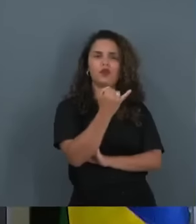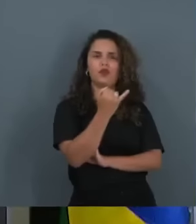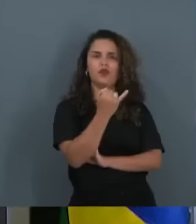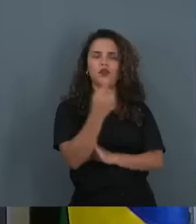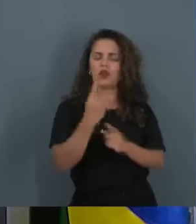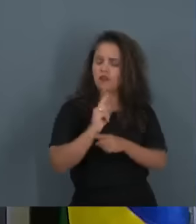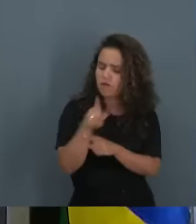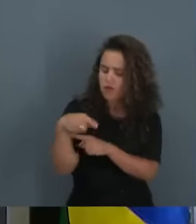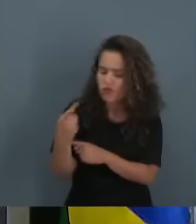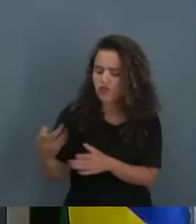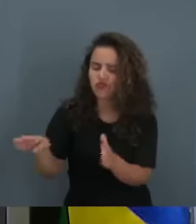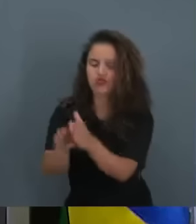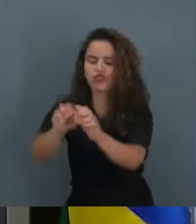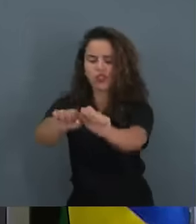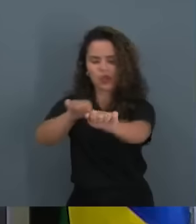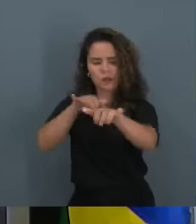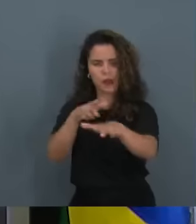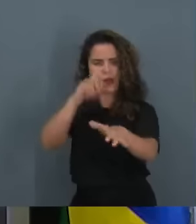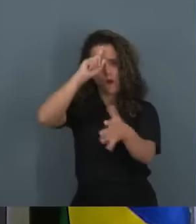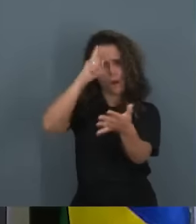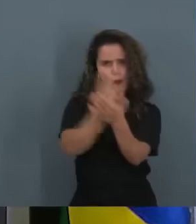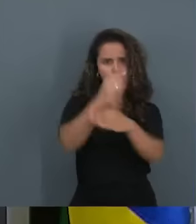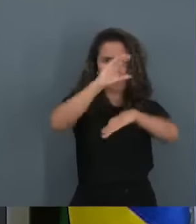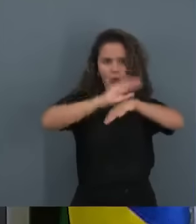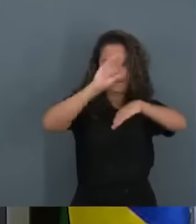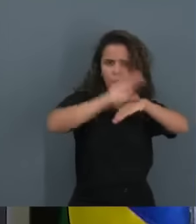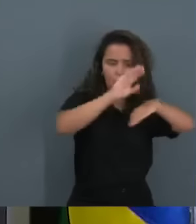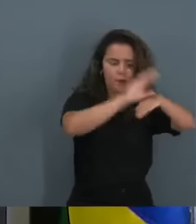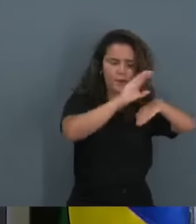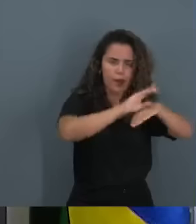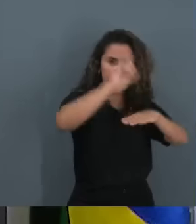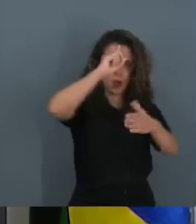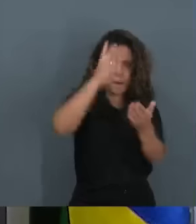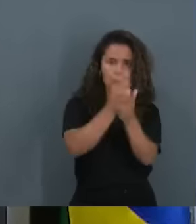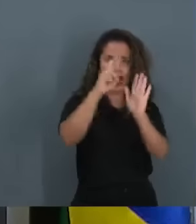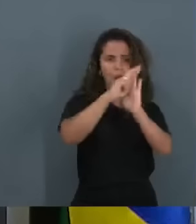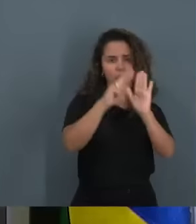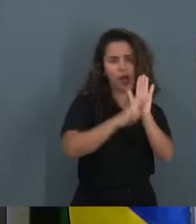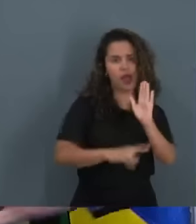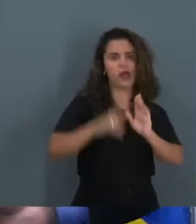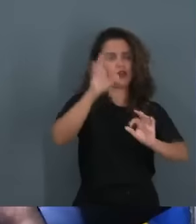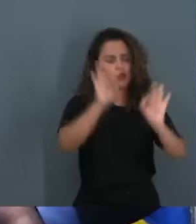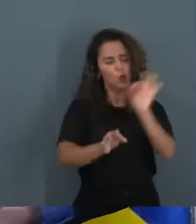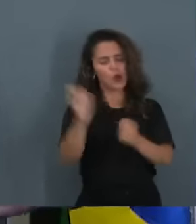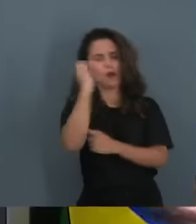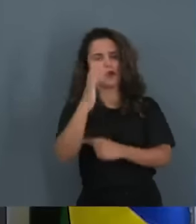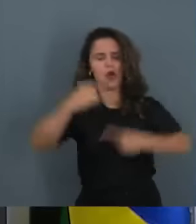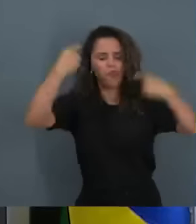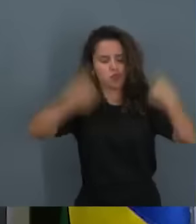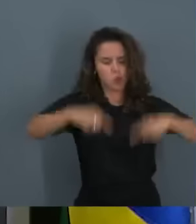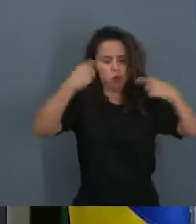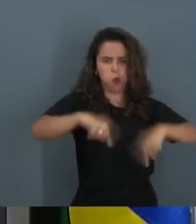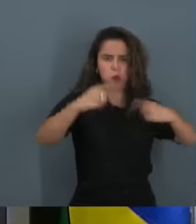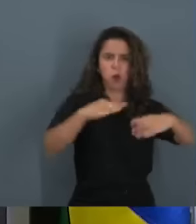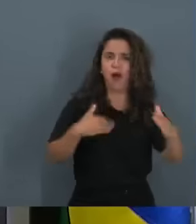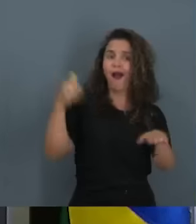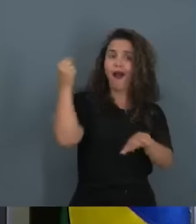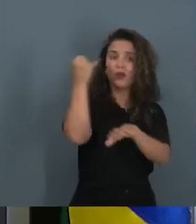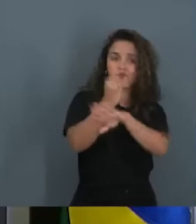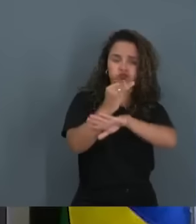vai para o plenário, como manda a Constituição, como manda o ordenamento jurídico do país, é um debate até de